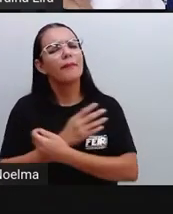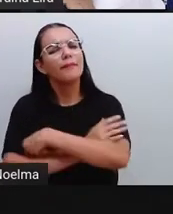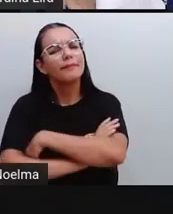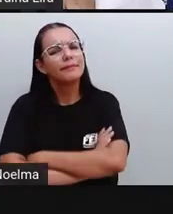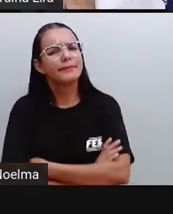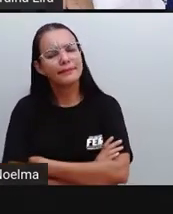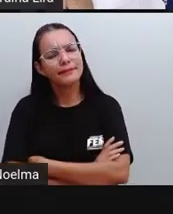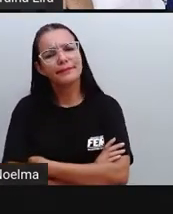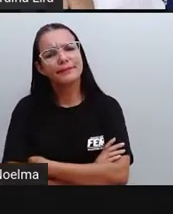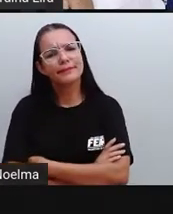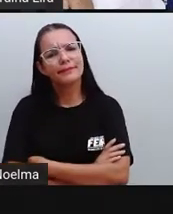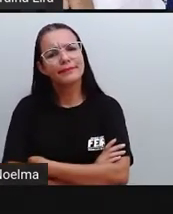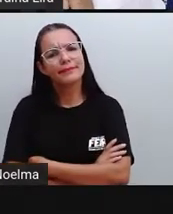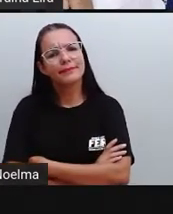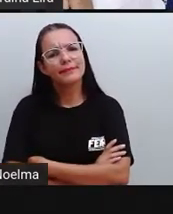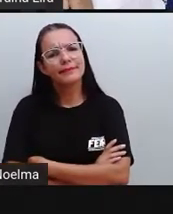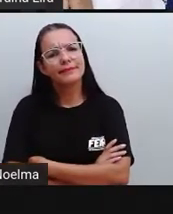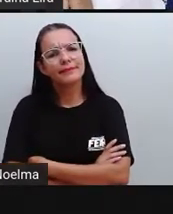Por que será?